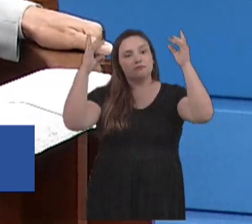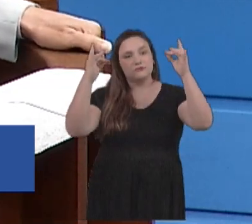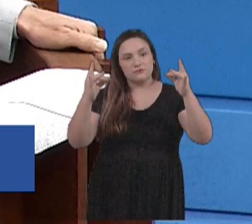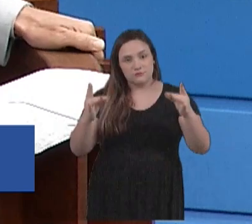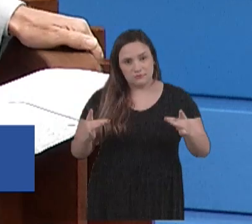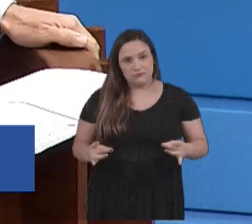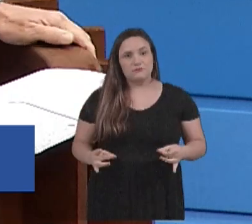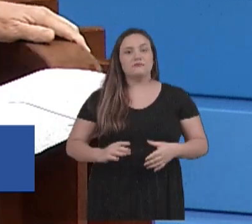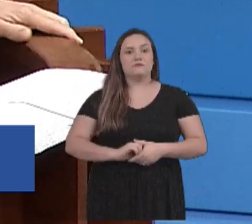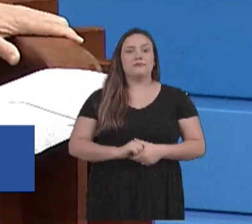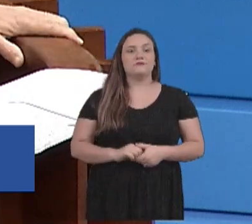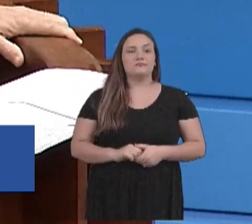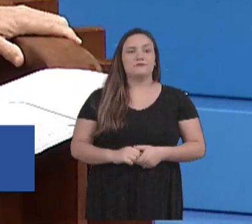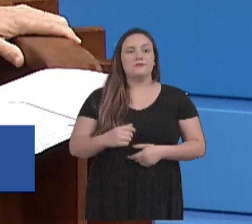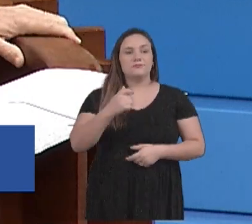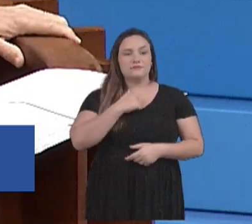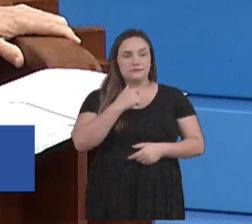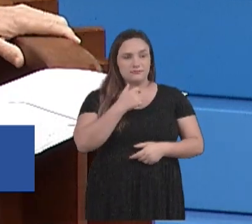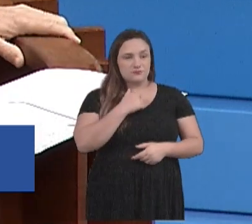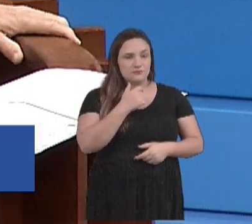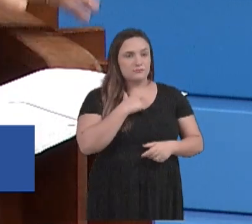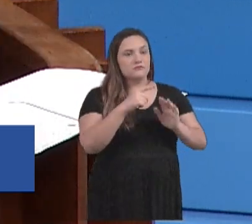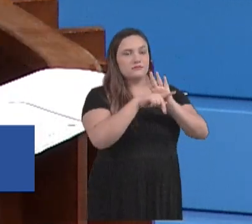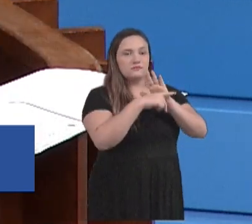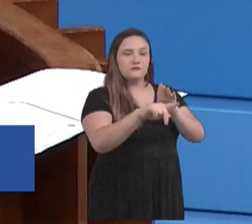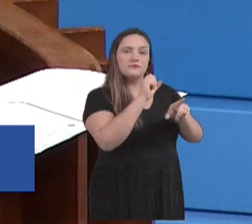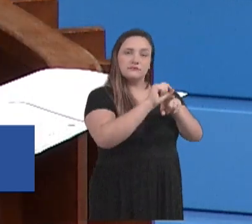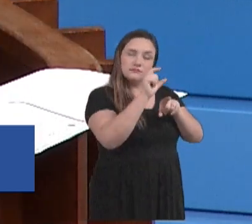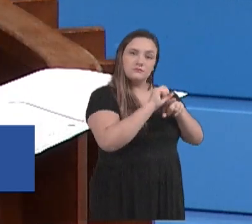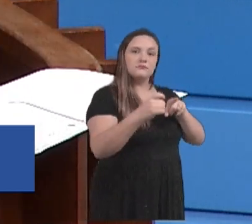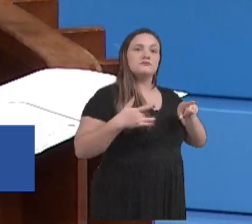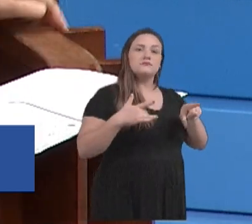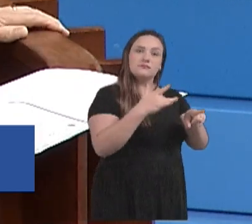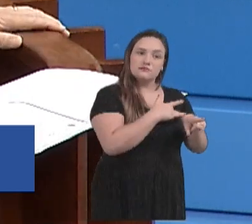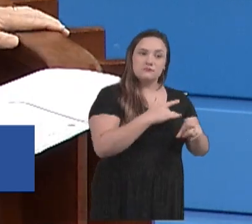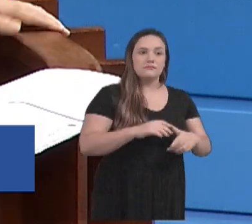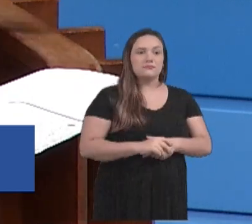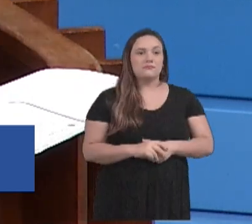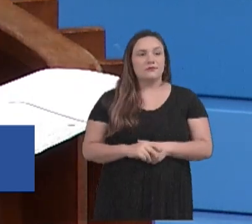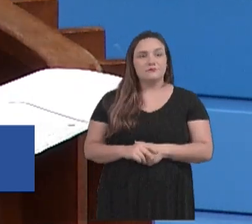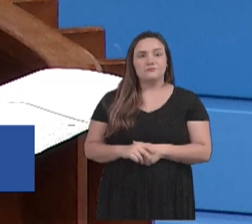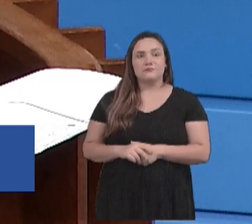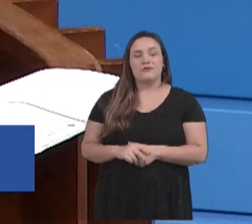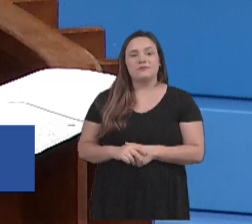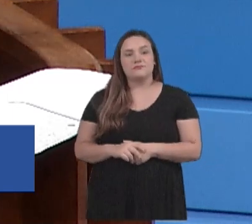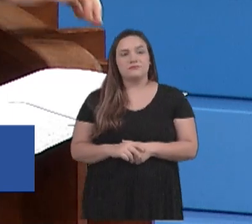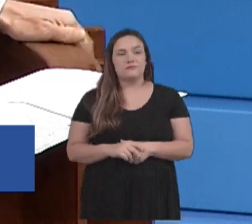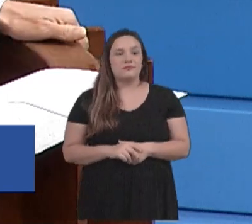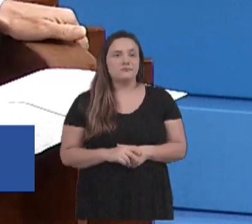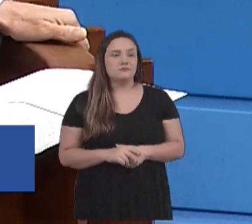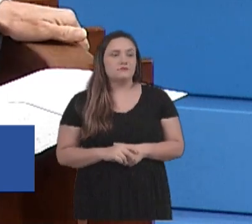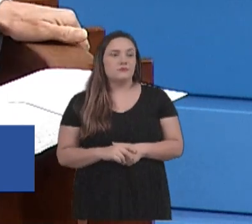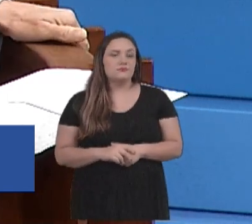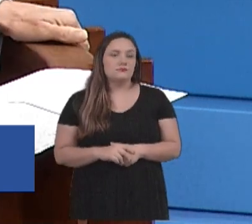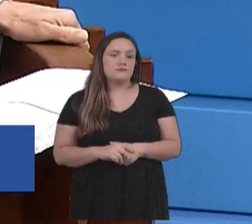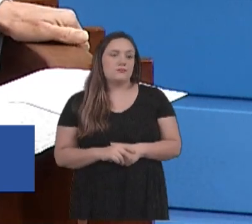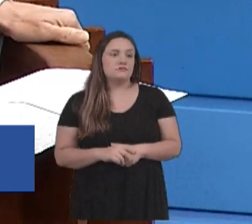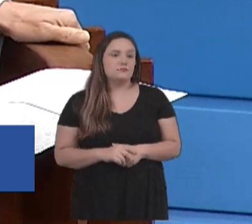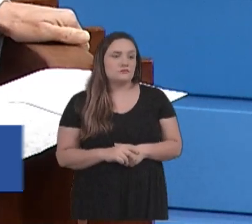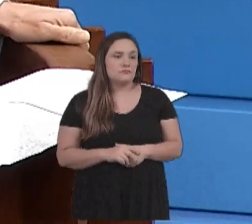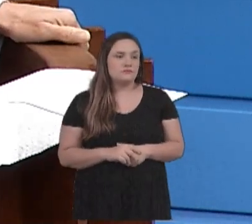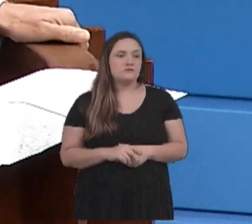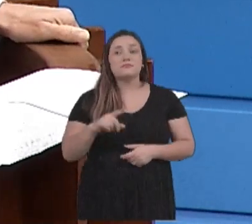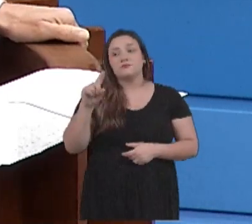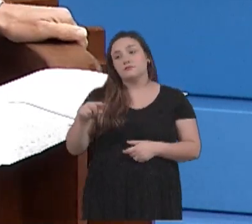sou de um plano de saúde. E também, contrariamente ao que foi dito, a Unisaúde, que é o